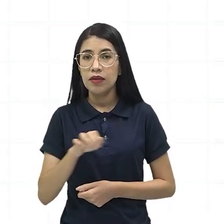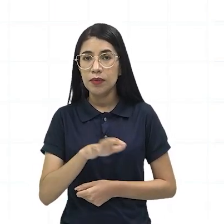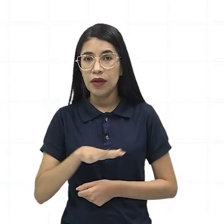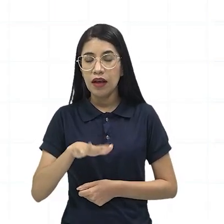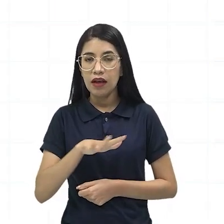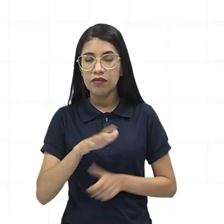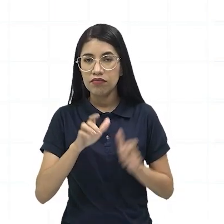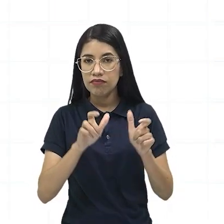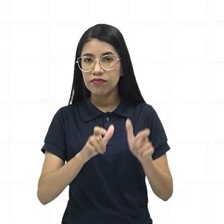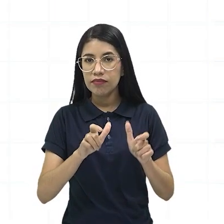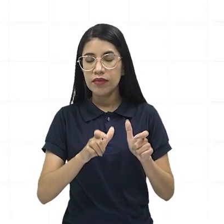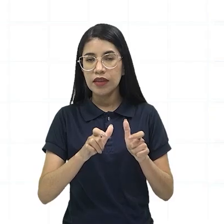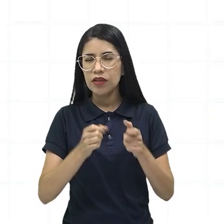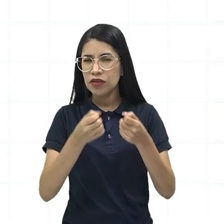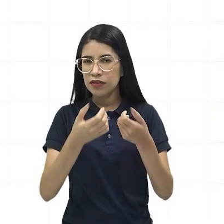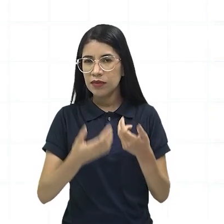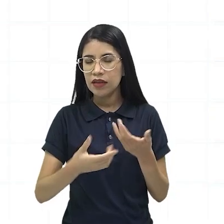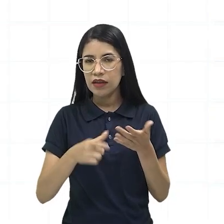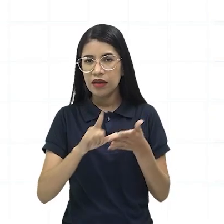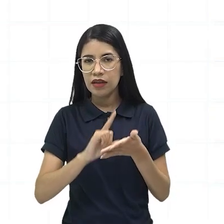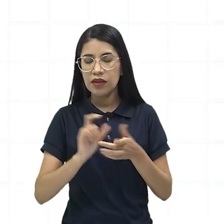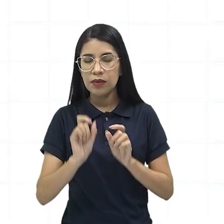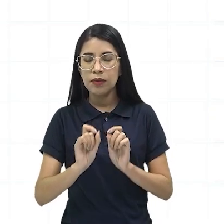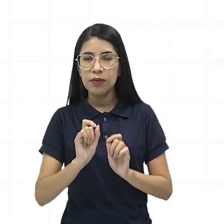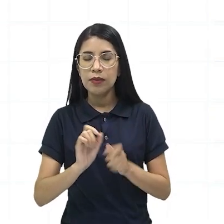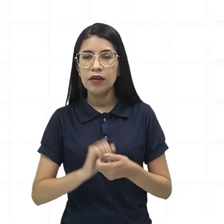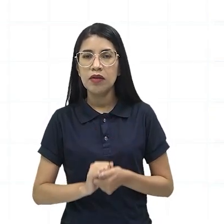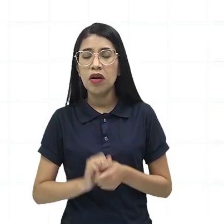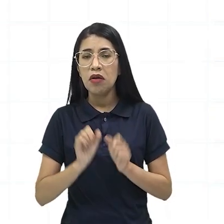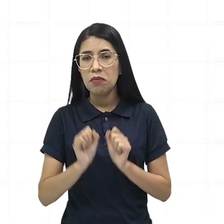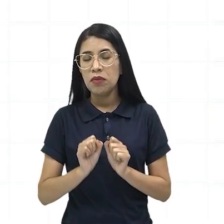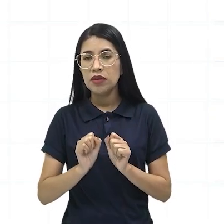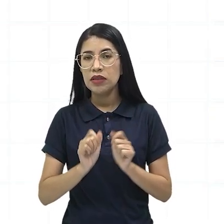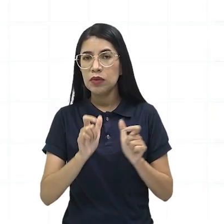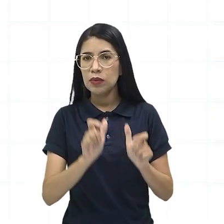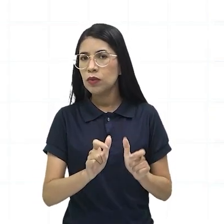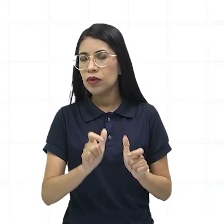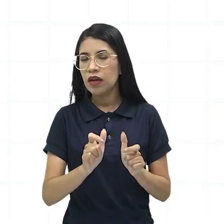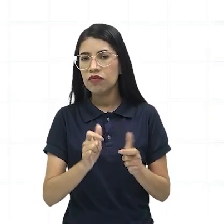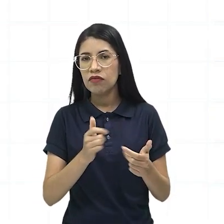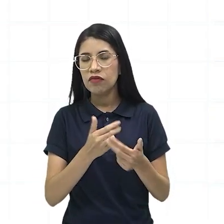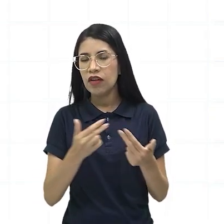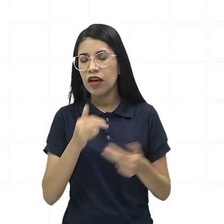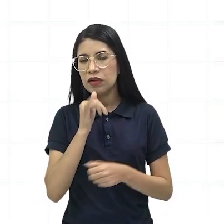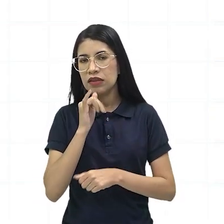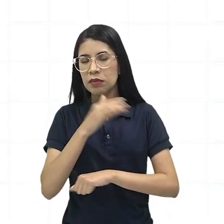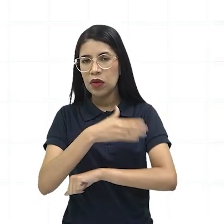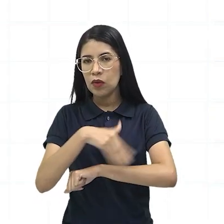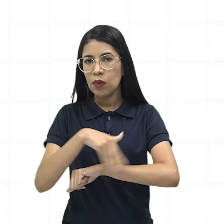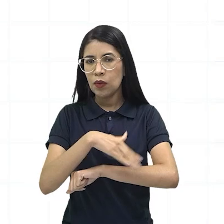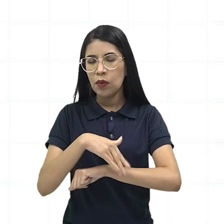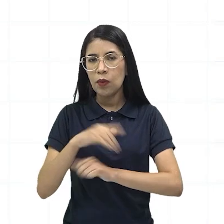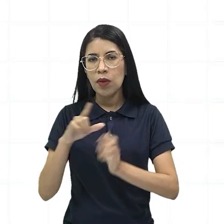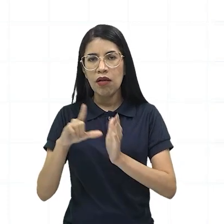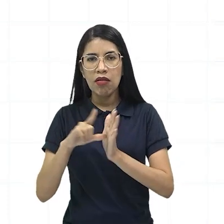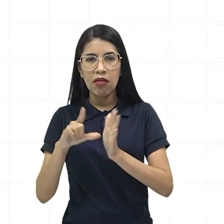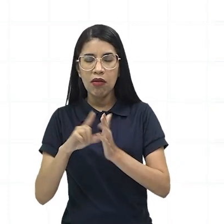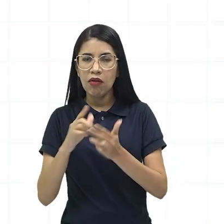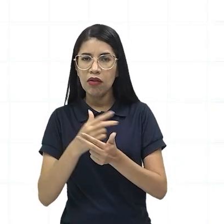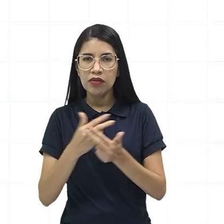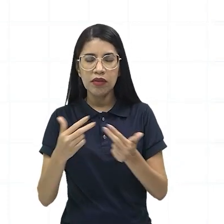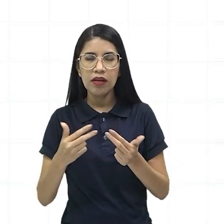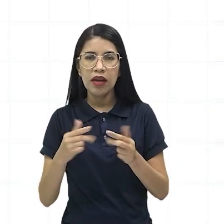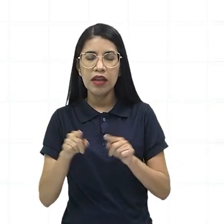espaço. Como eu falei para vocês, de forma mais moderna, podem ser espaços banais, como ruas, padarias, um